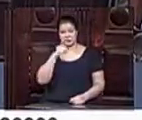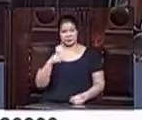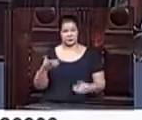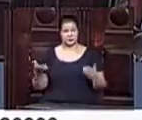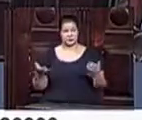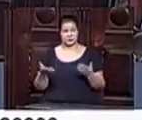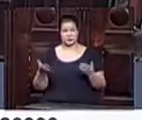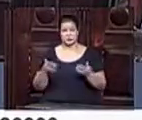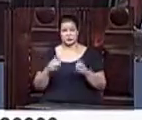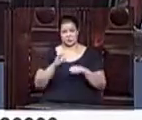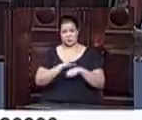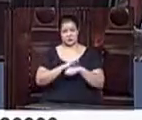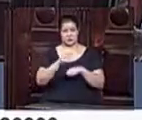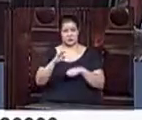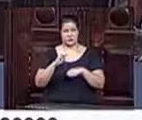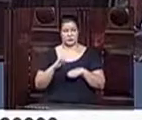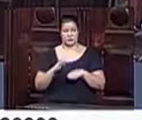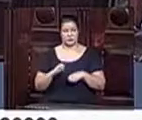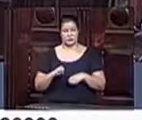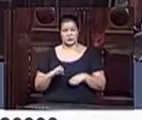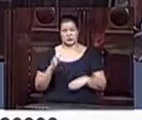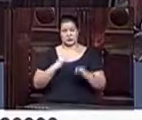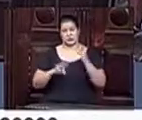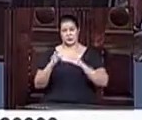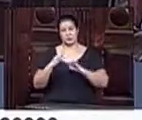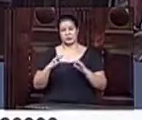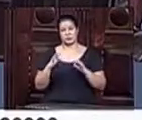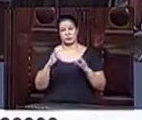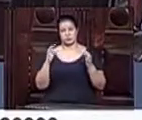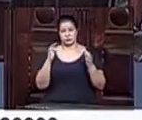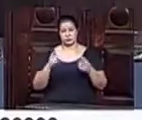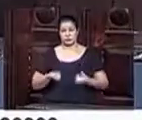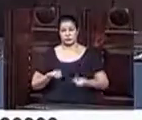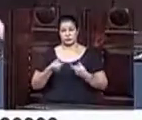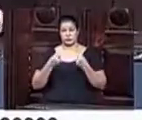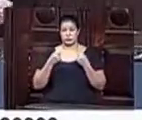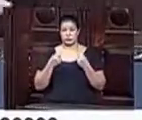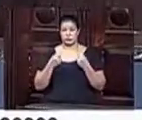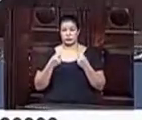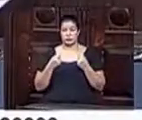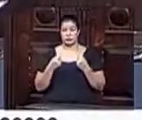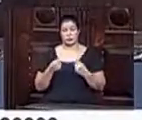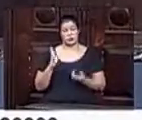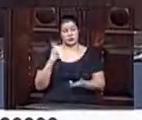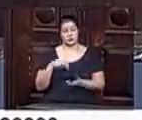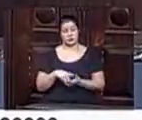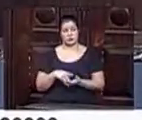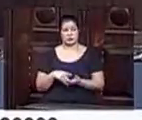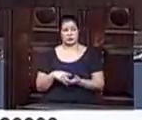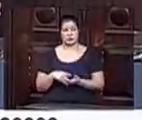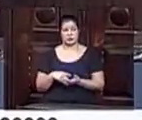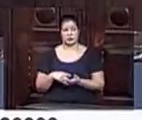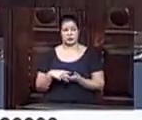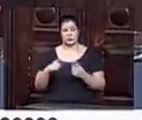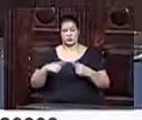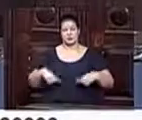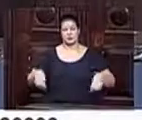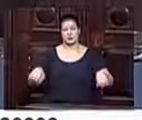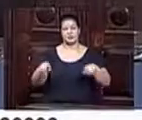nosso estado com relação ao tratamento de câncer. Na realidade,